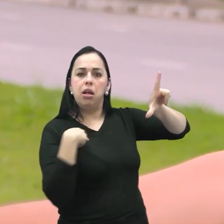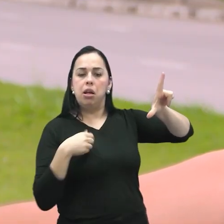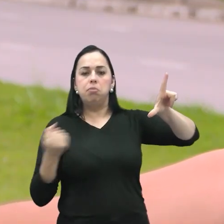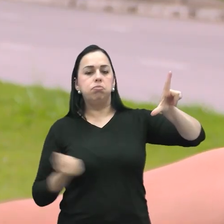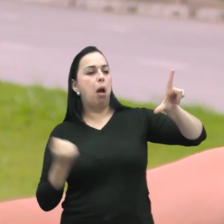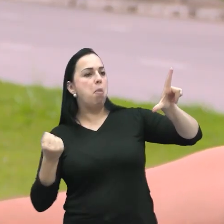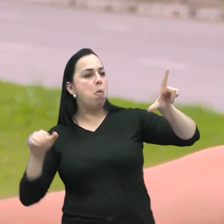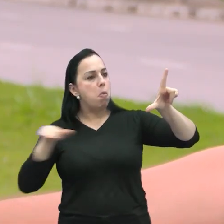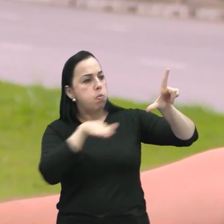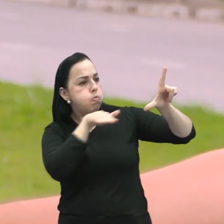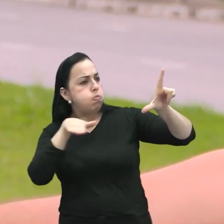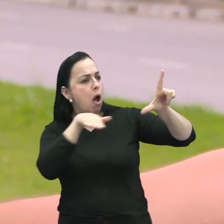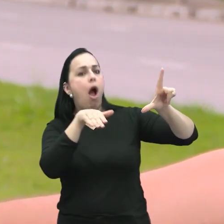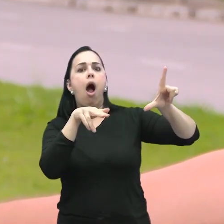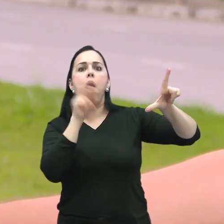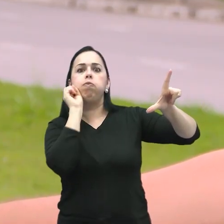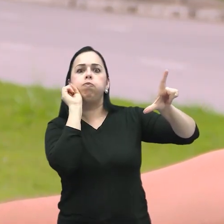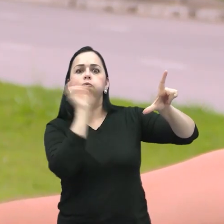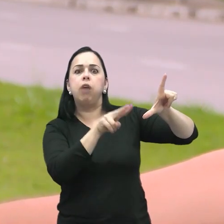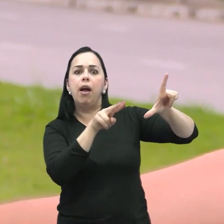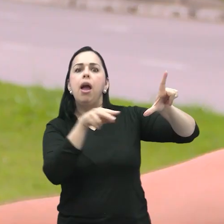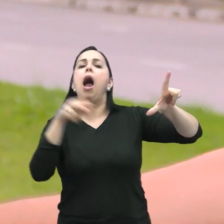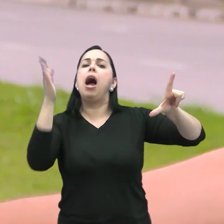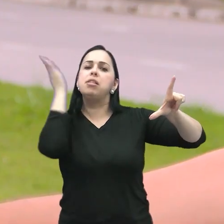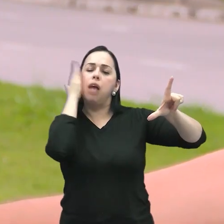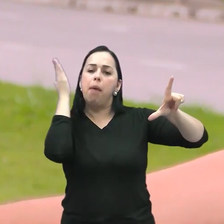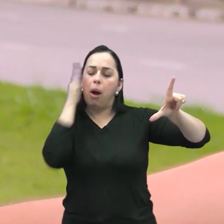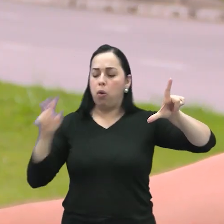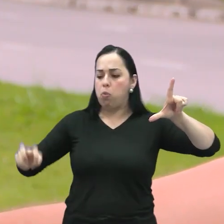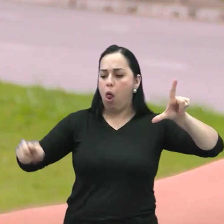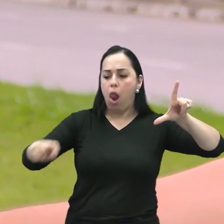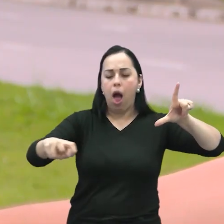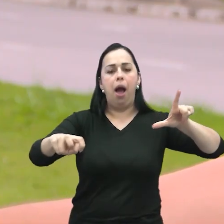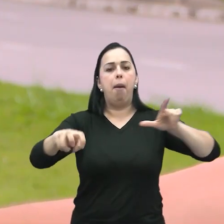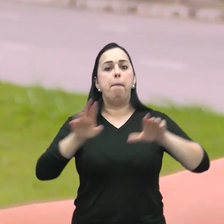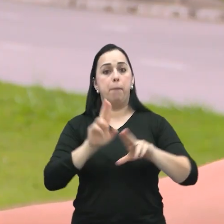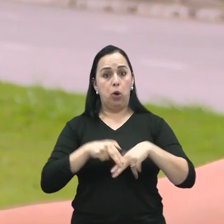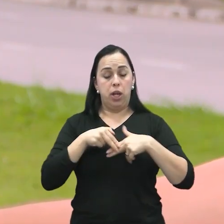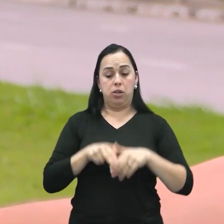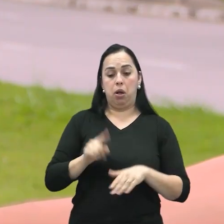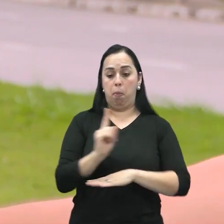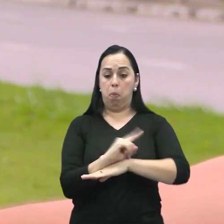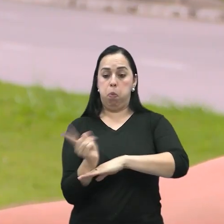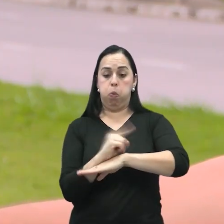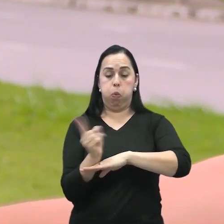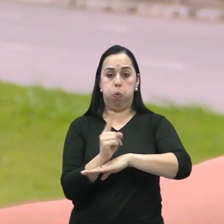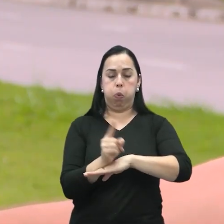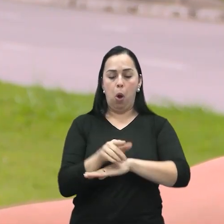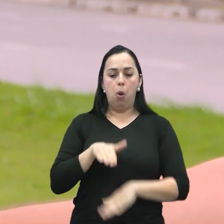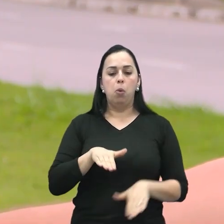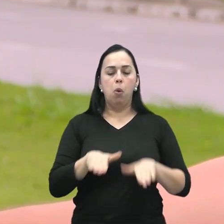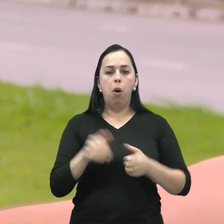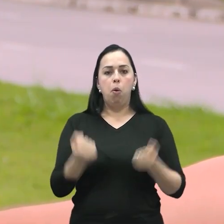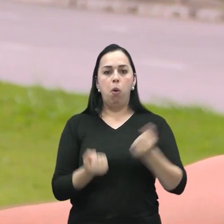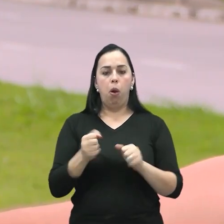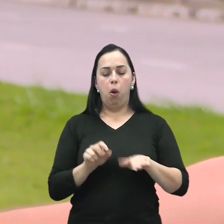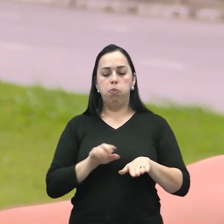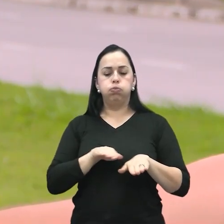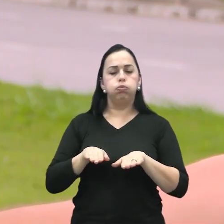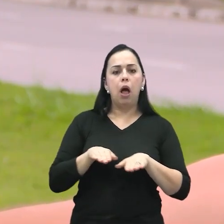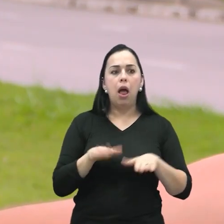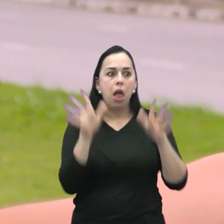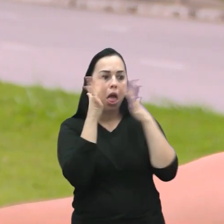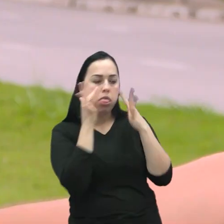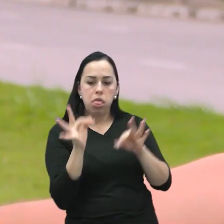para que o motorista, ao passar nesses locais, passe com mais cuidado, né, passe mais devagar e preste mais atenção,